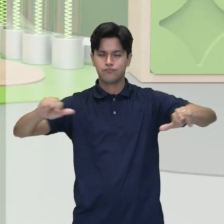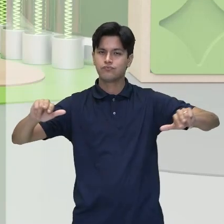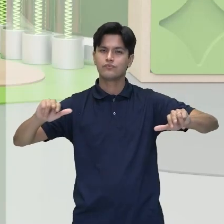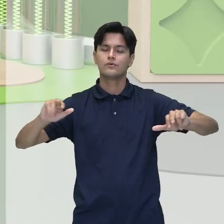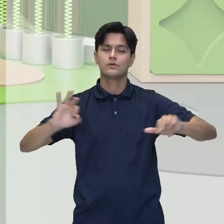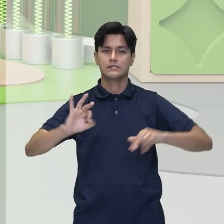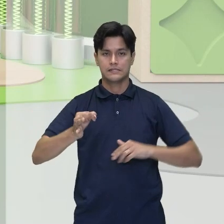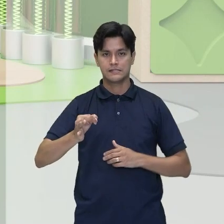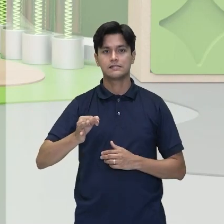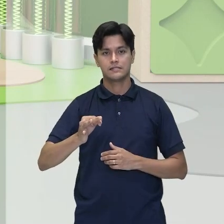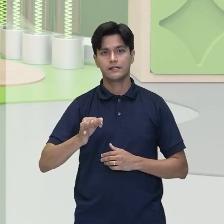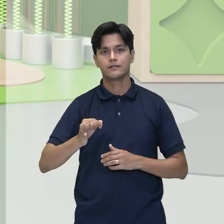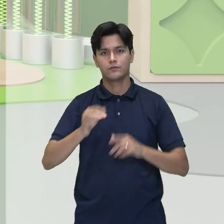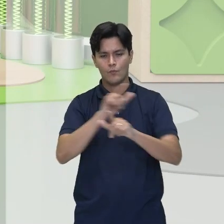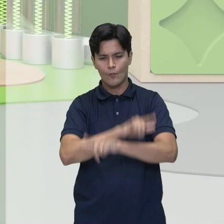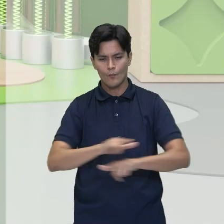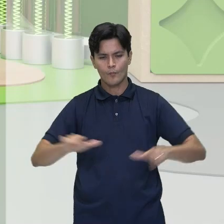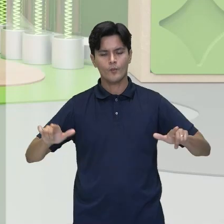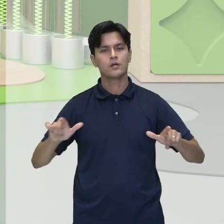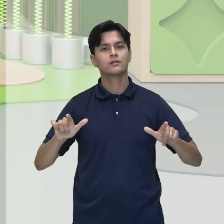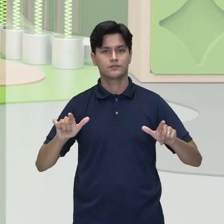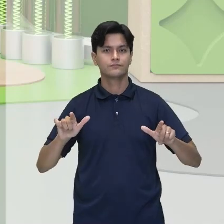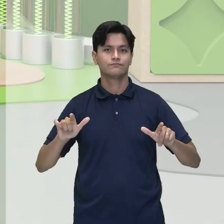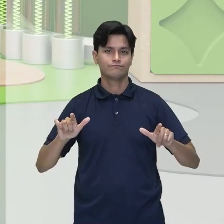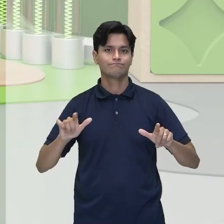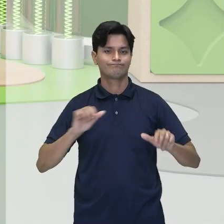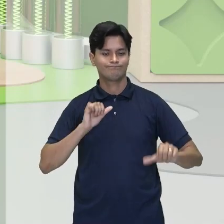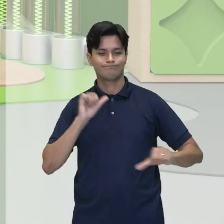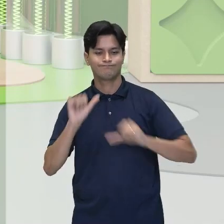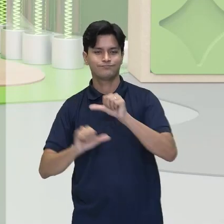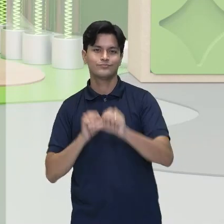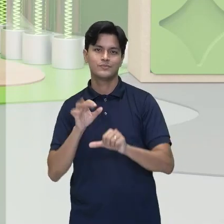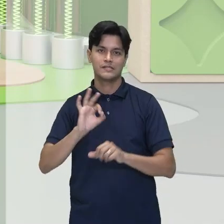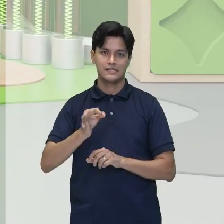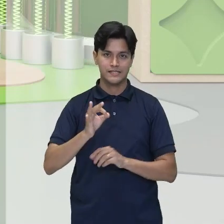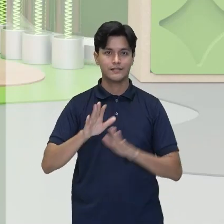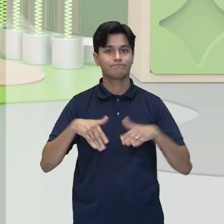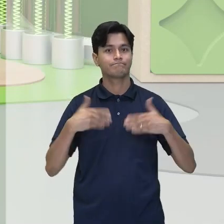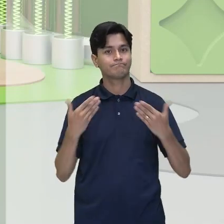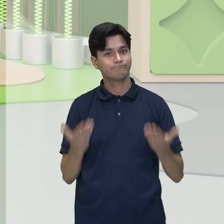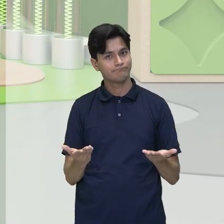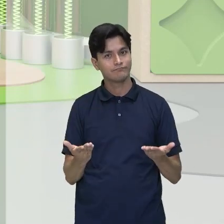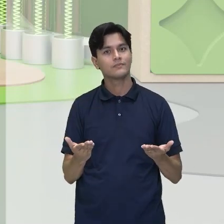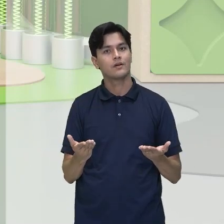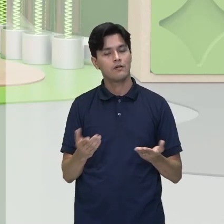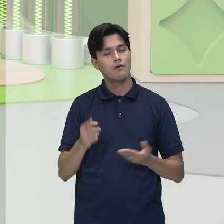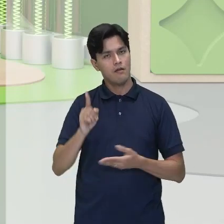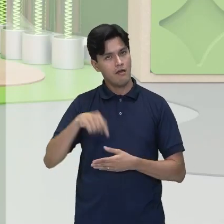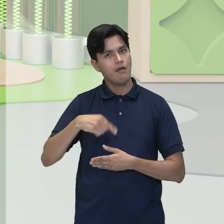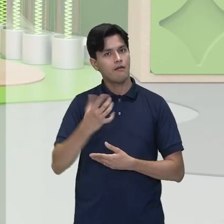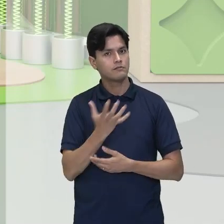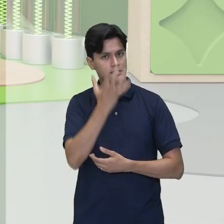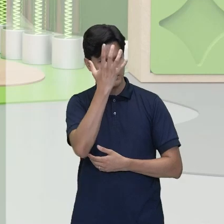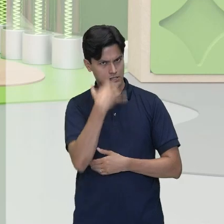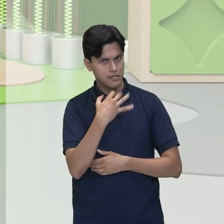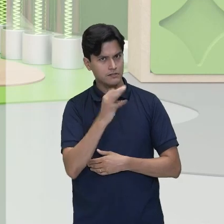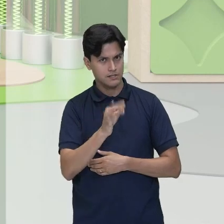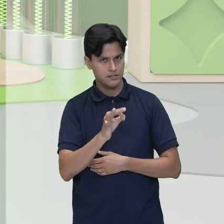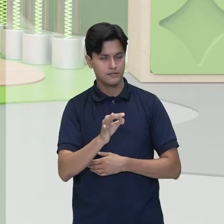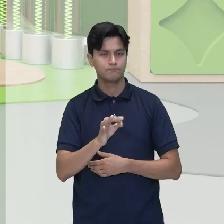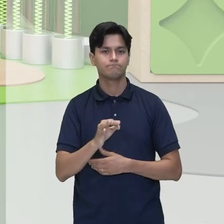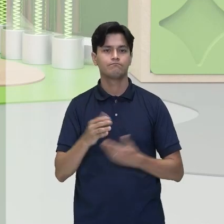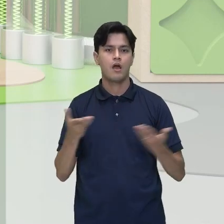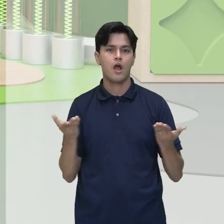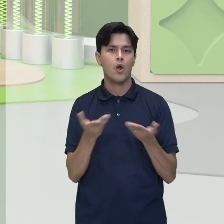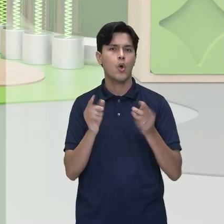nessa região e que depois deixa de existir, né? Então, é algo realmente muito sério, tá? A gente vai ver